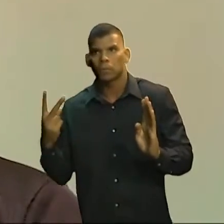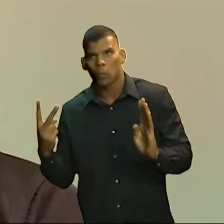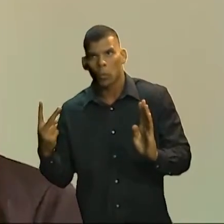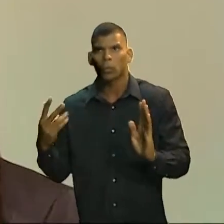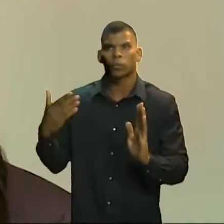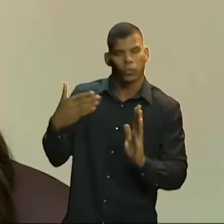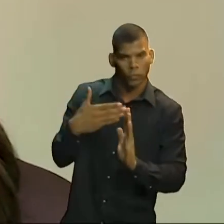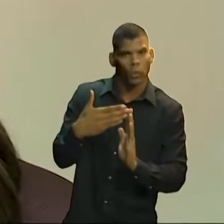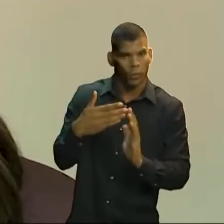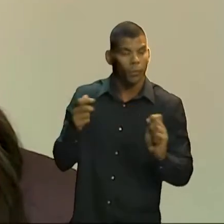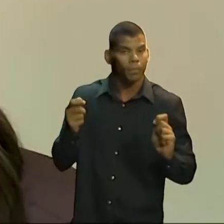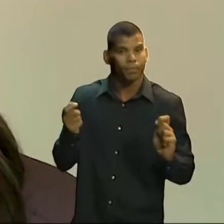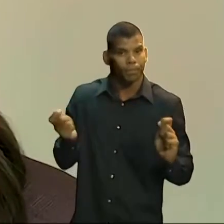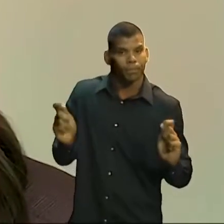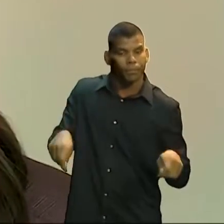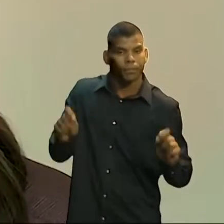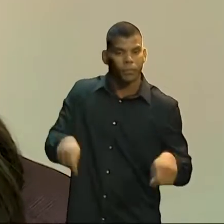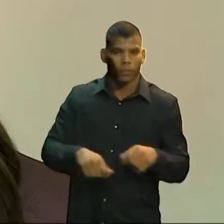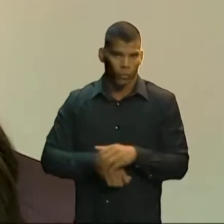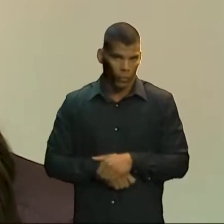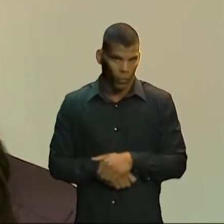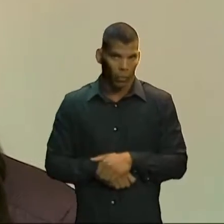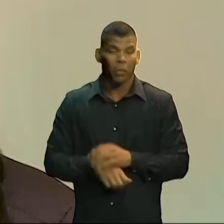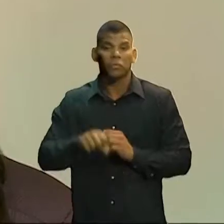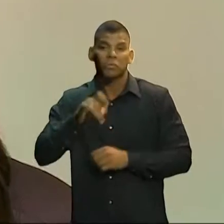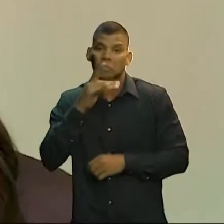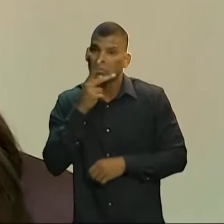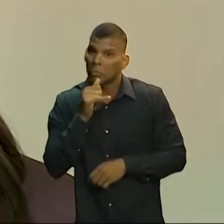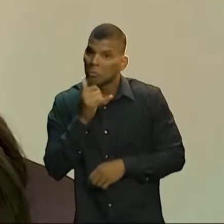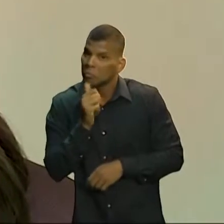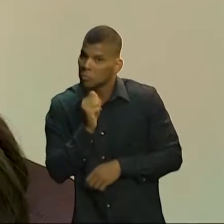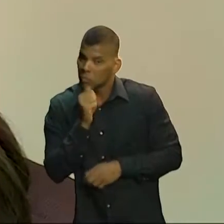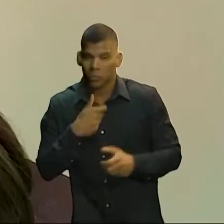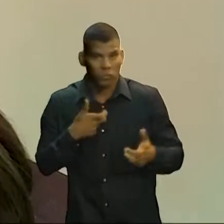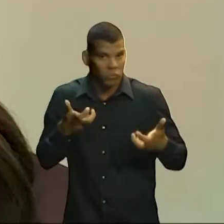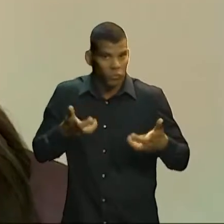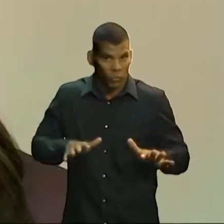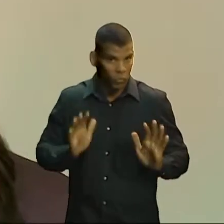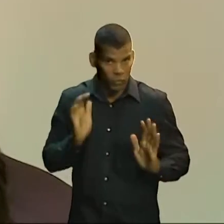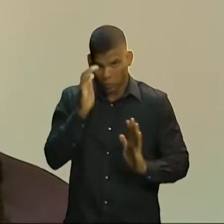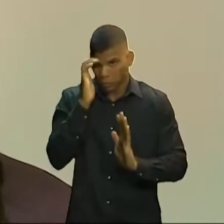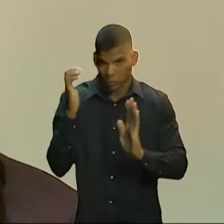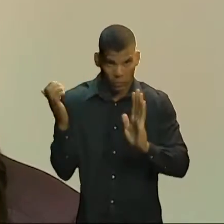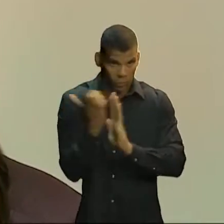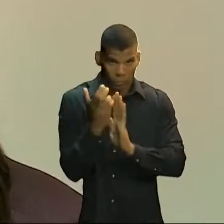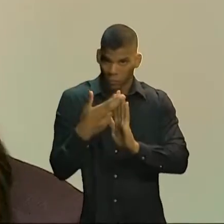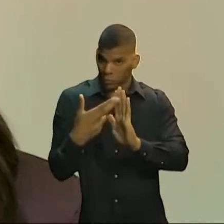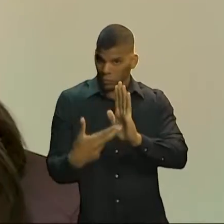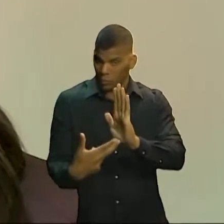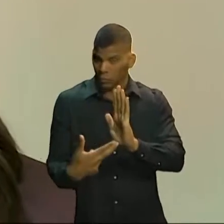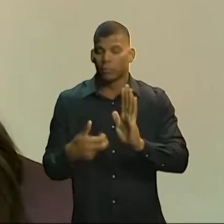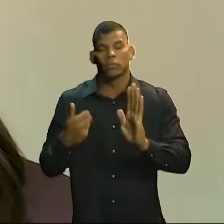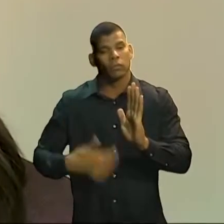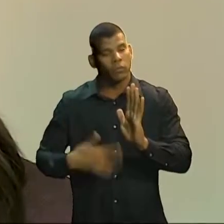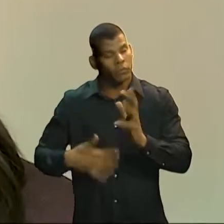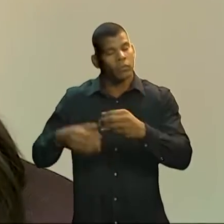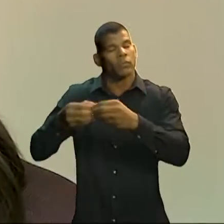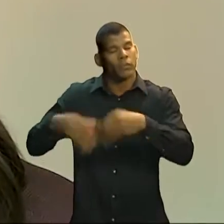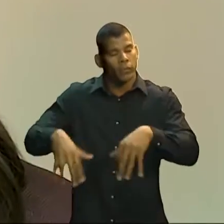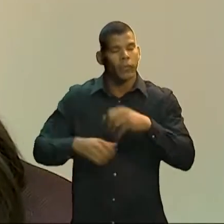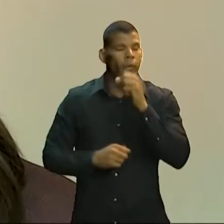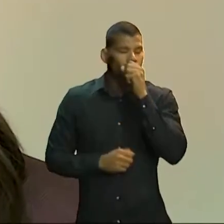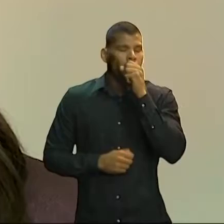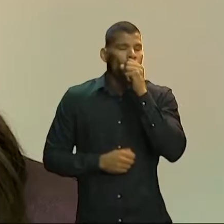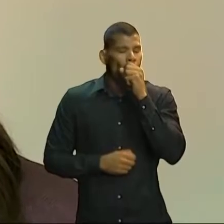haja sanções aos pais ou responsáveis que não cumprirem com essa vacinação. Sanções essas